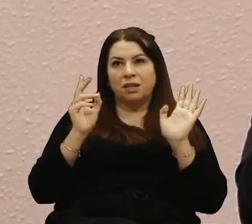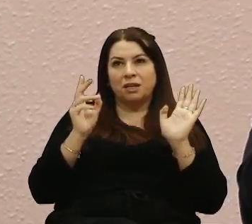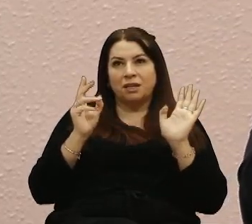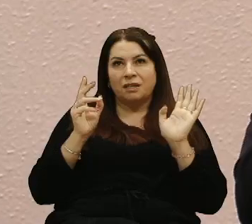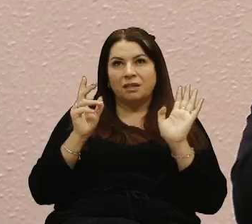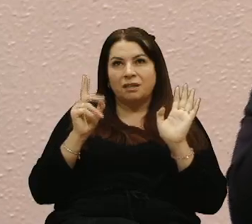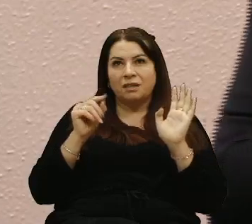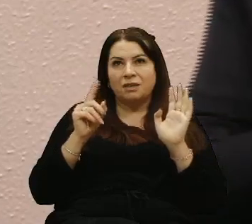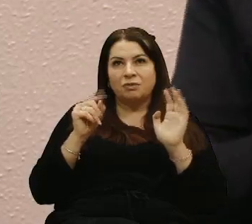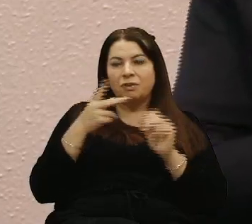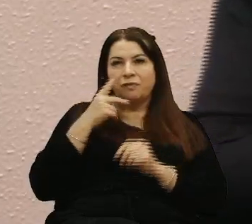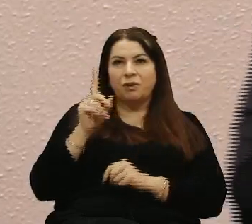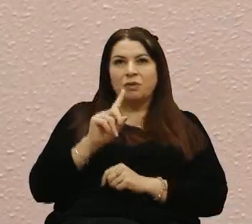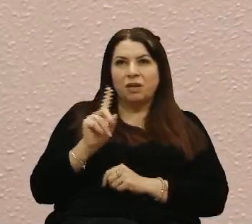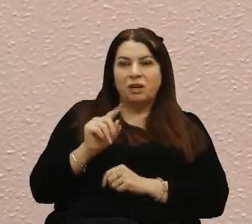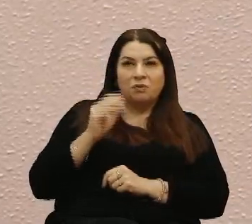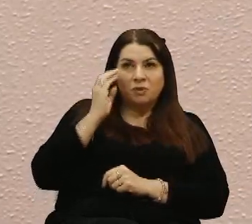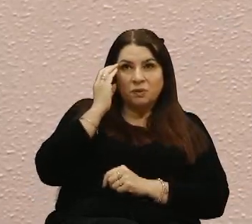nunca negou isso.